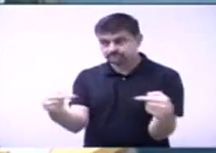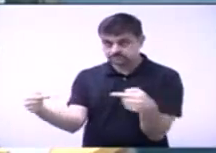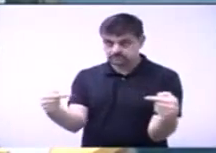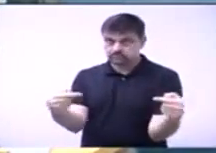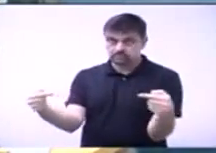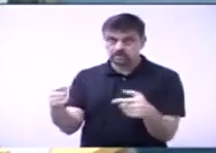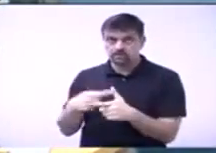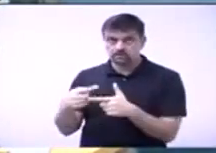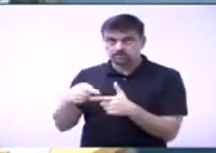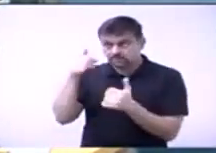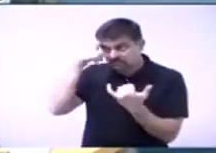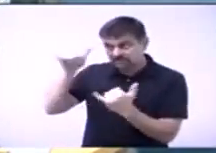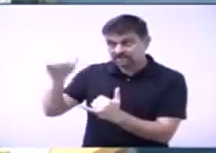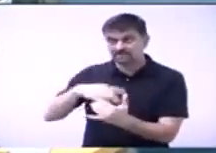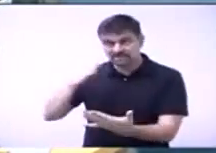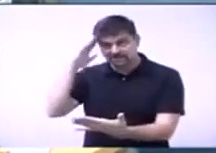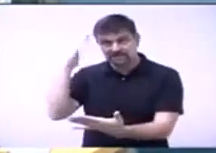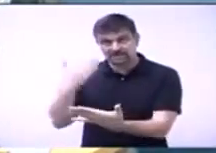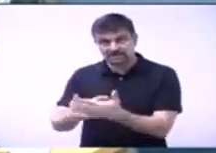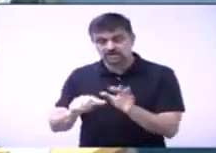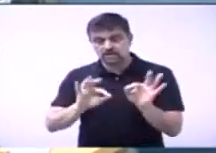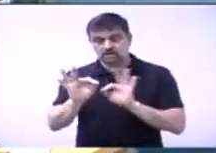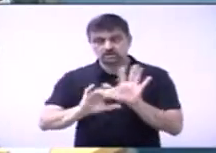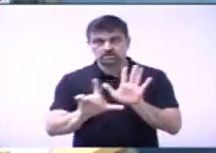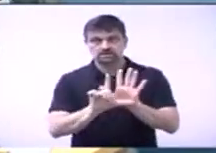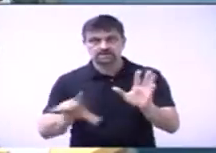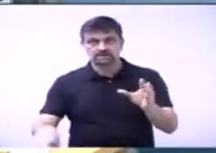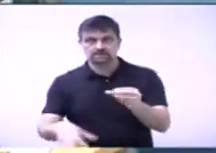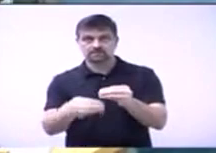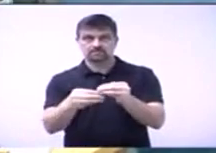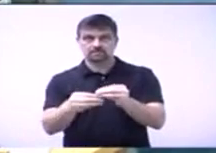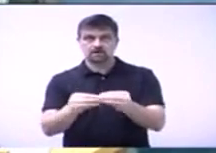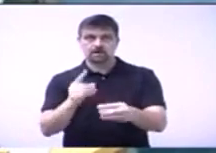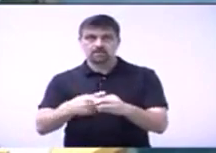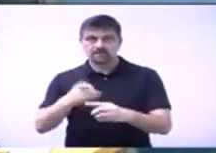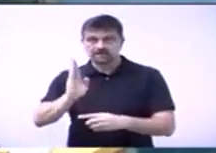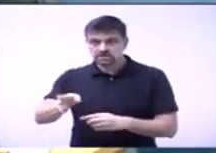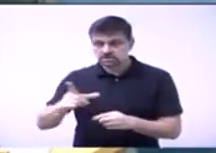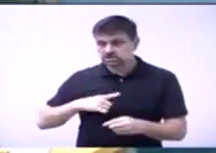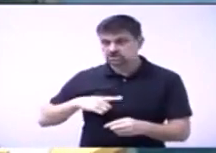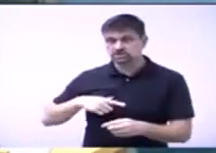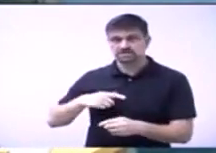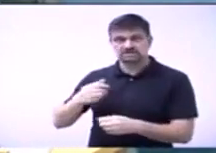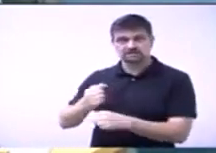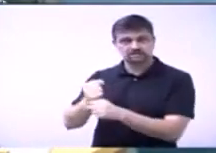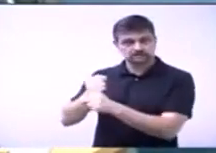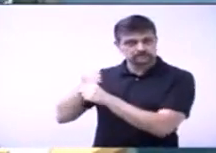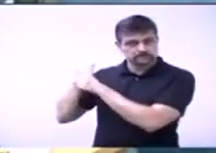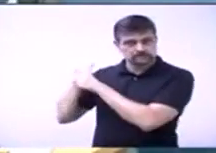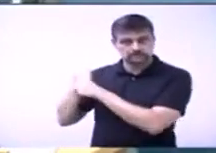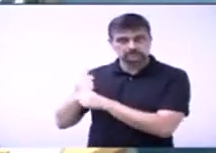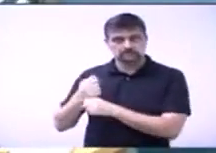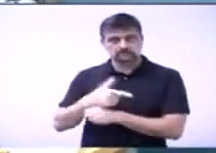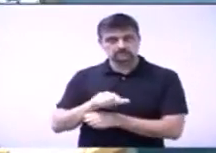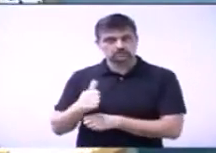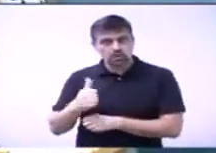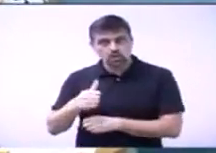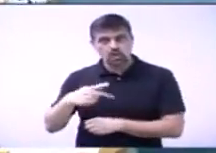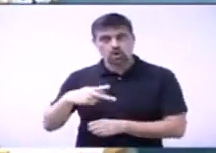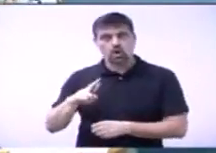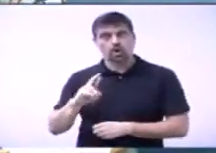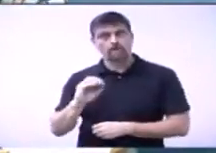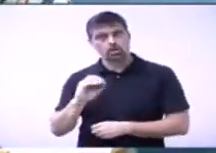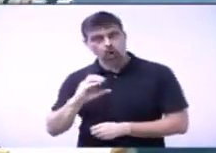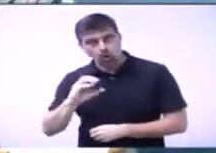Agora, eu acredito que seja pela complementação, porque já existia na época de PROCON e já tinha essa dificuldade.